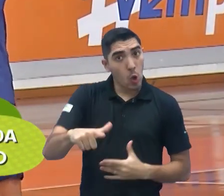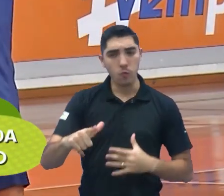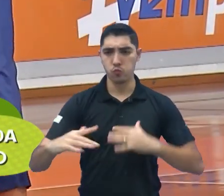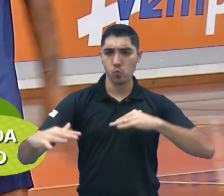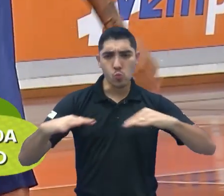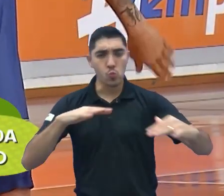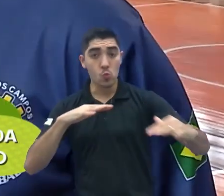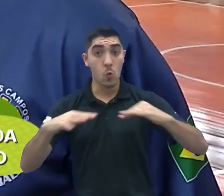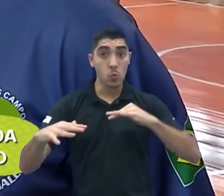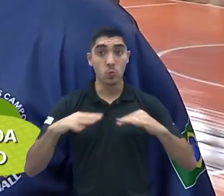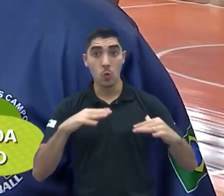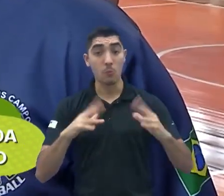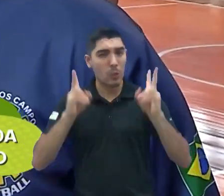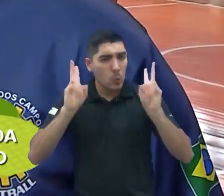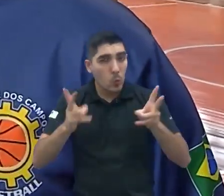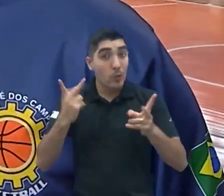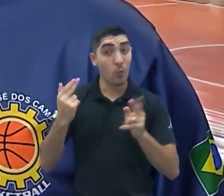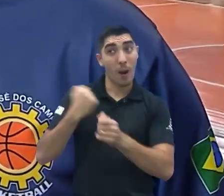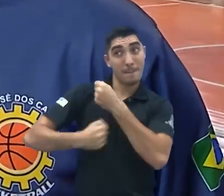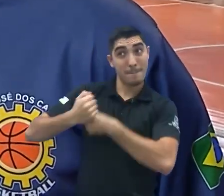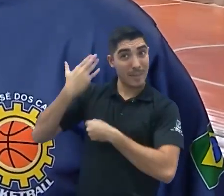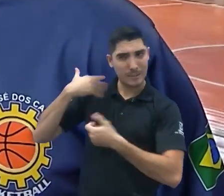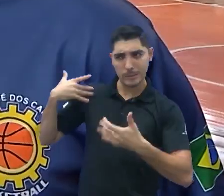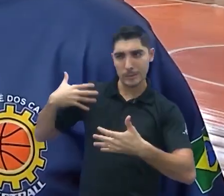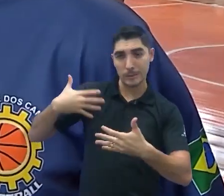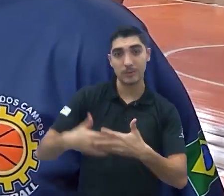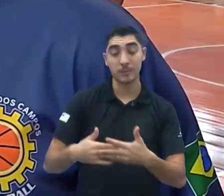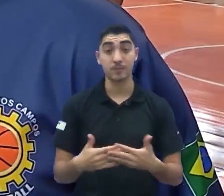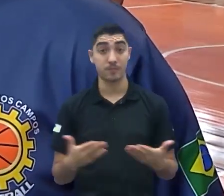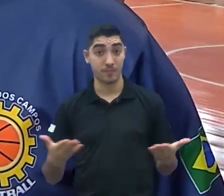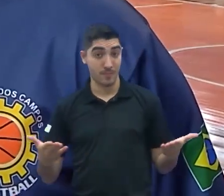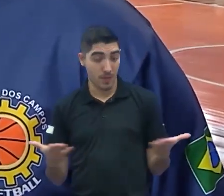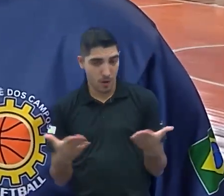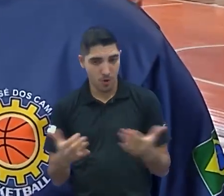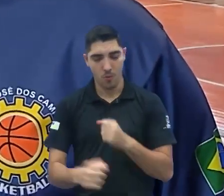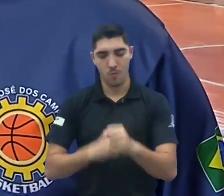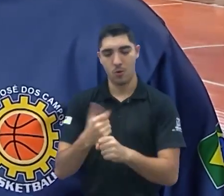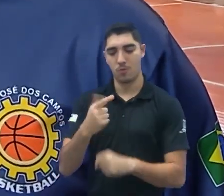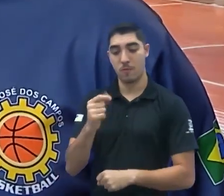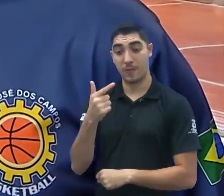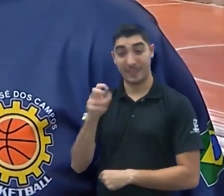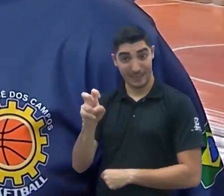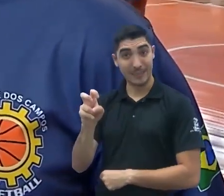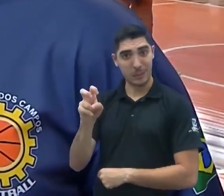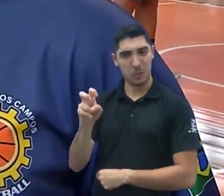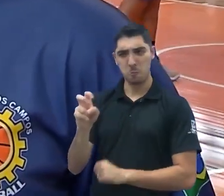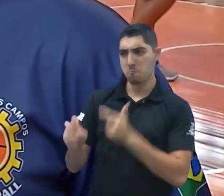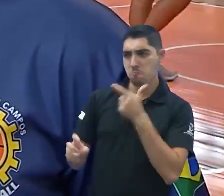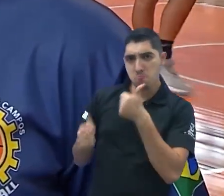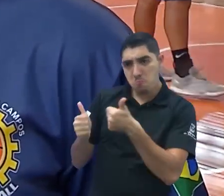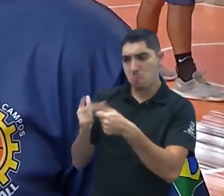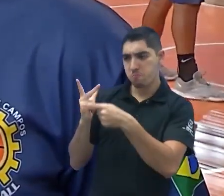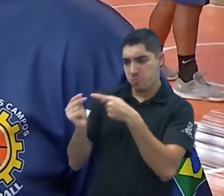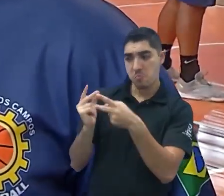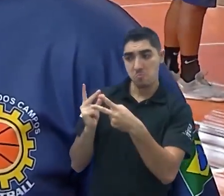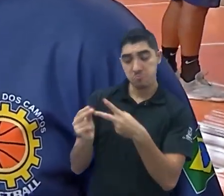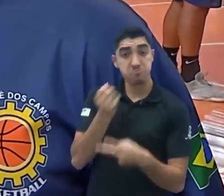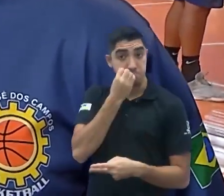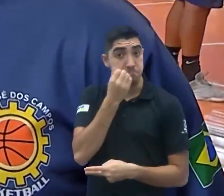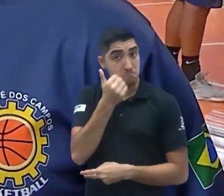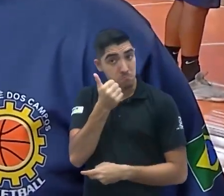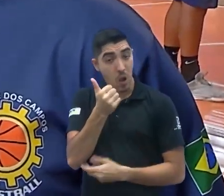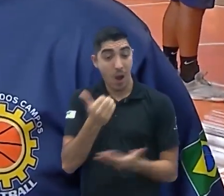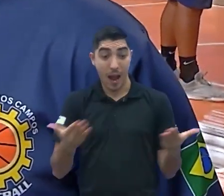fase do ano passado. Um 2025 terminado muito bem. Acho que foi muito importante os resultados finais, até pela gente